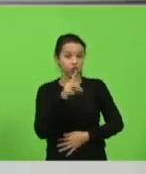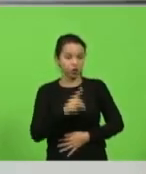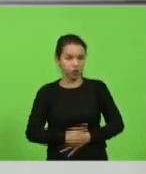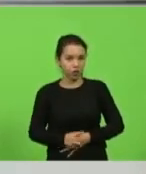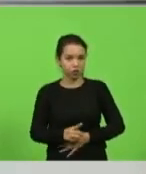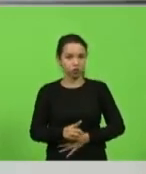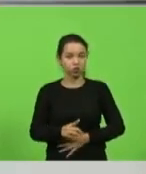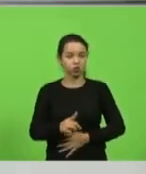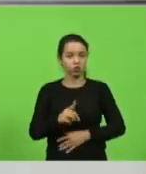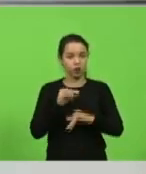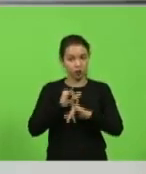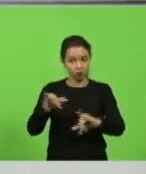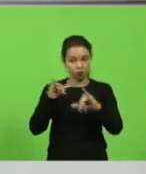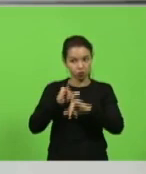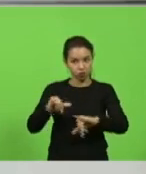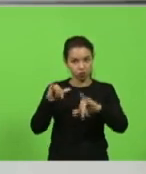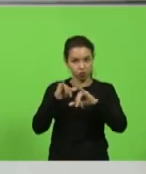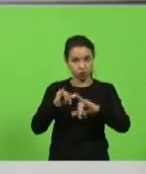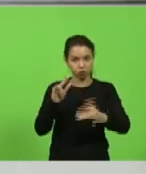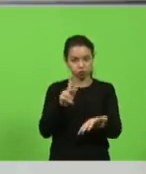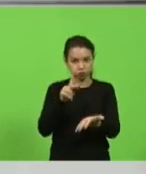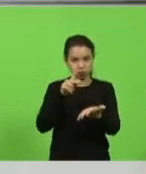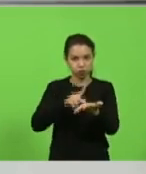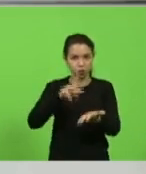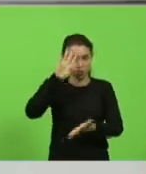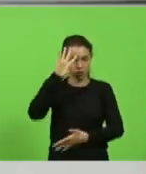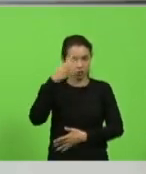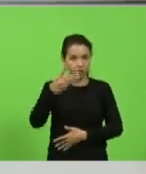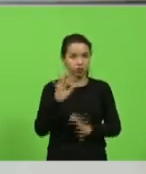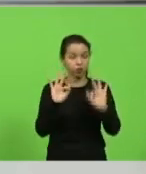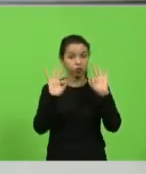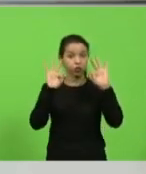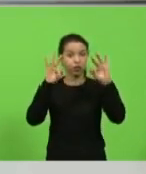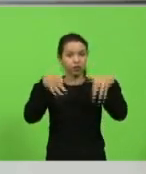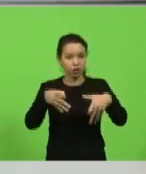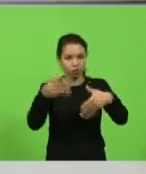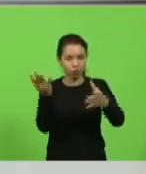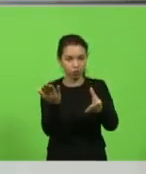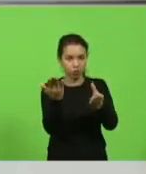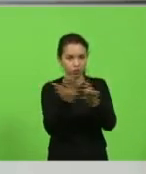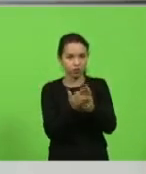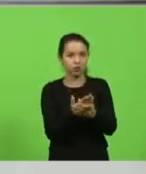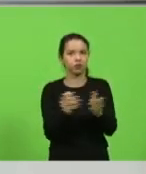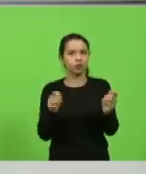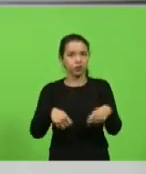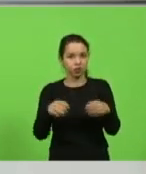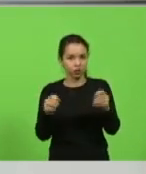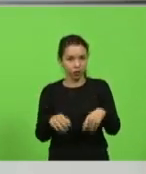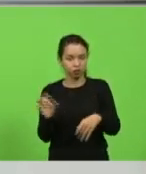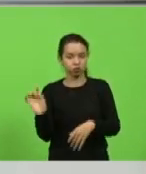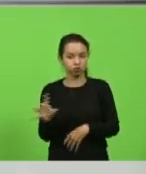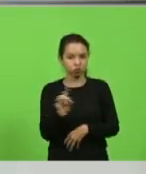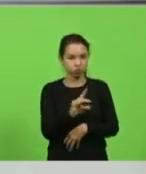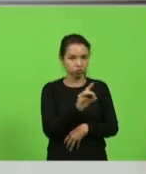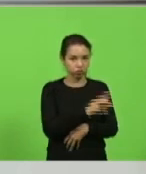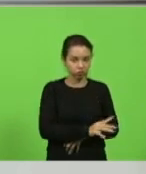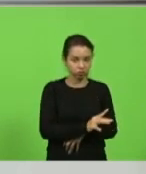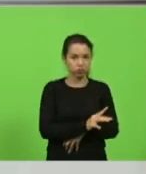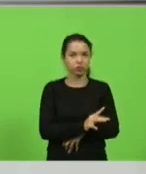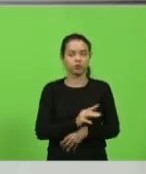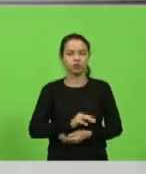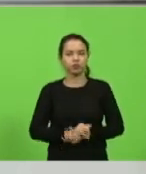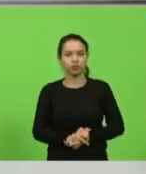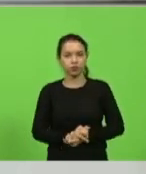influir eficazmente no resultado final do processo, permite aos litigantes, como se depreende